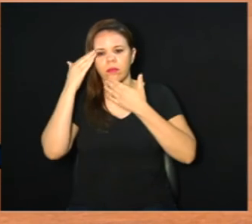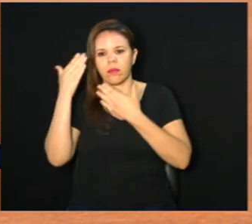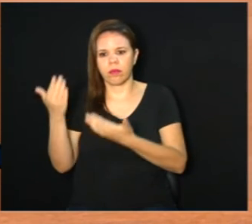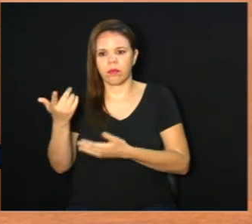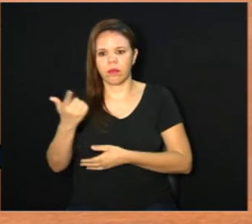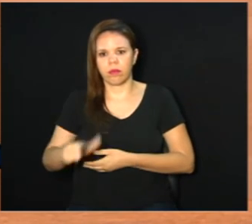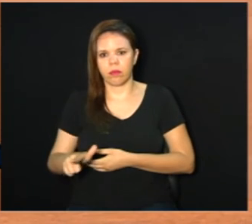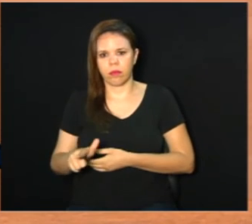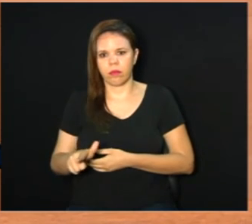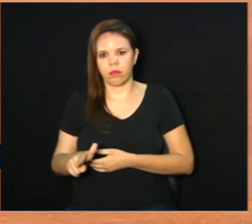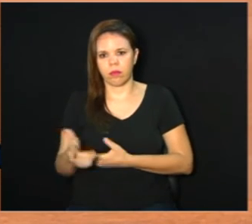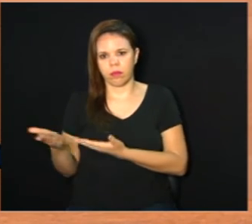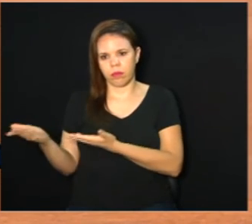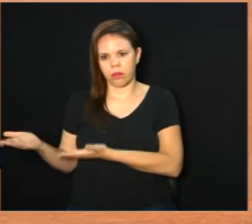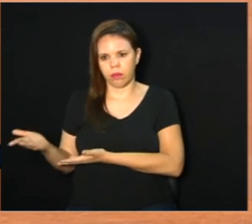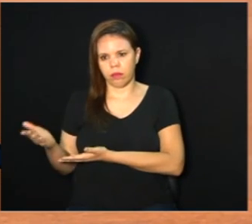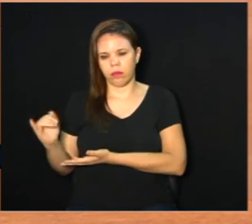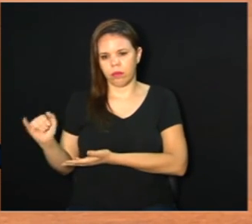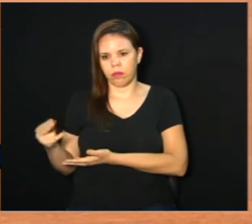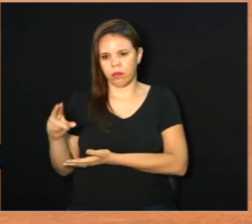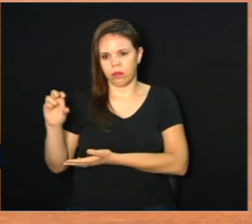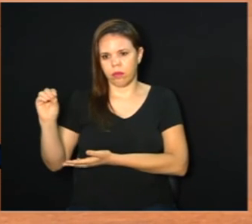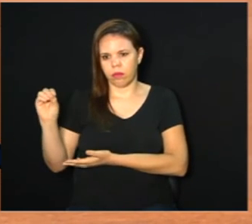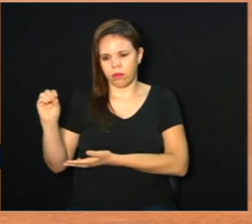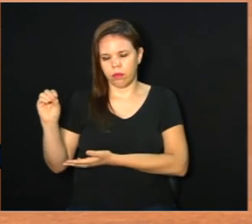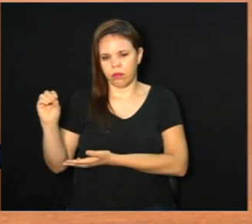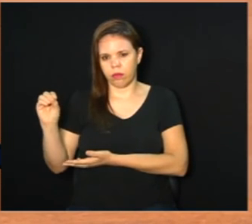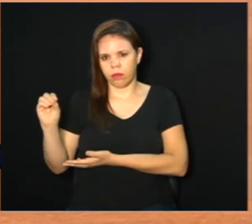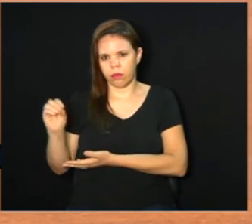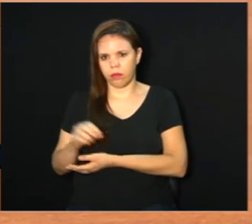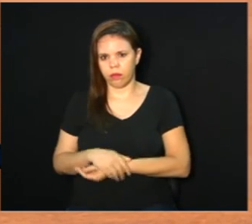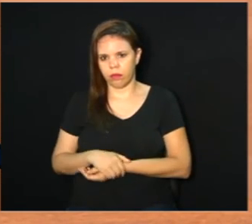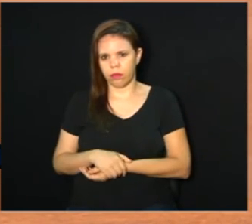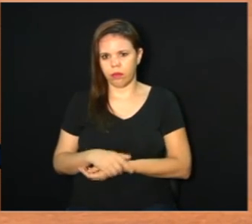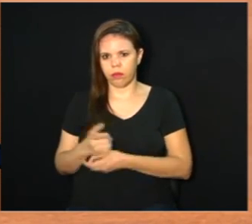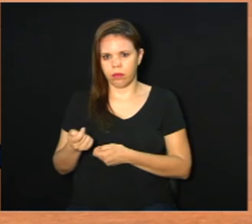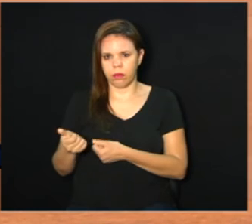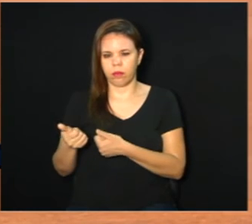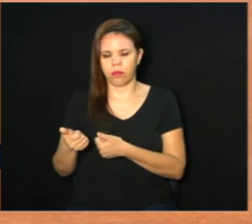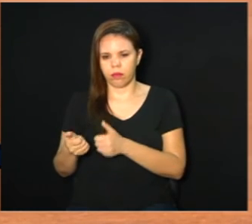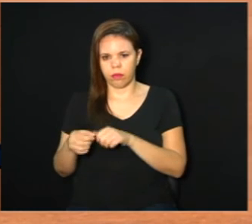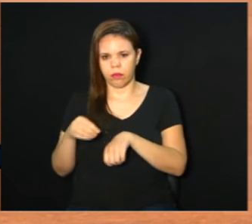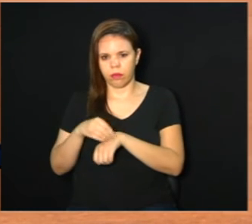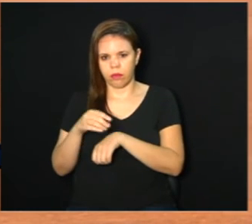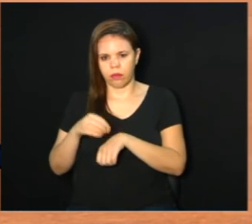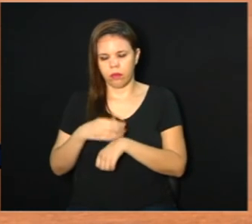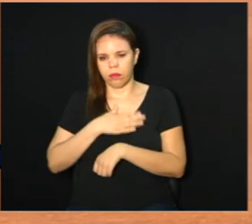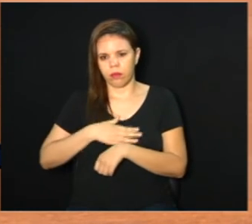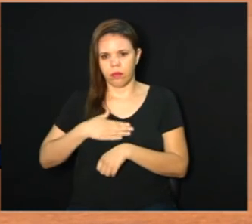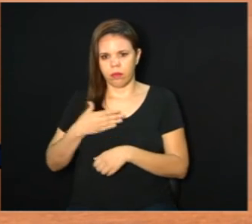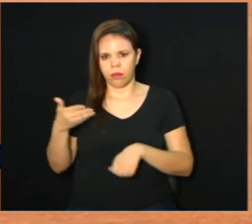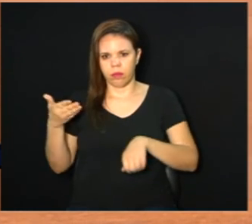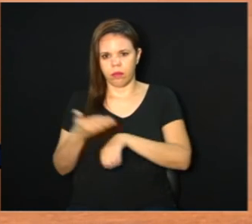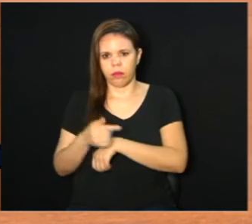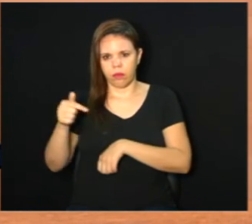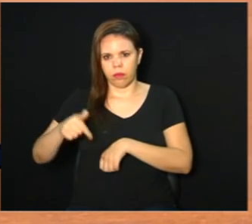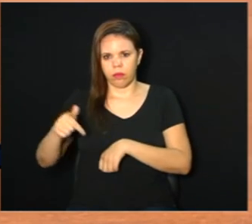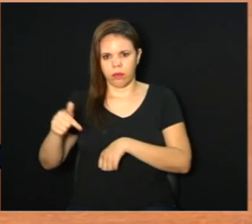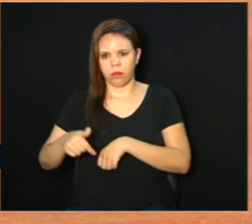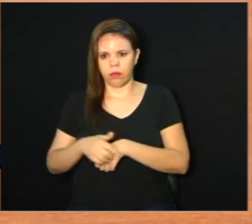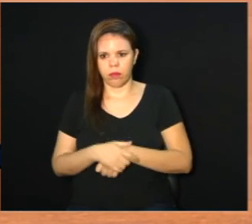uma vez imensamente a você, Juliano, por ter nos dado aí a honra da sua visita aqui no